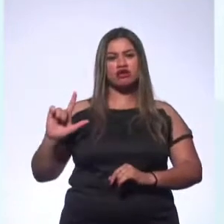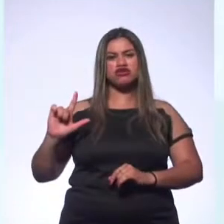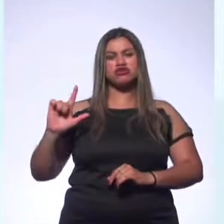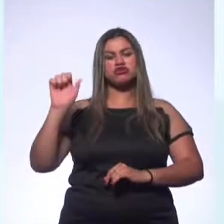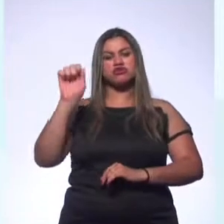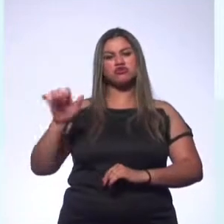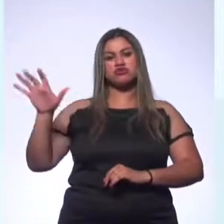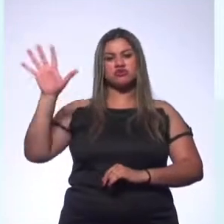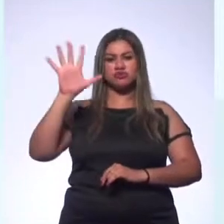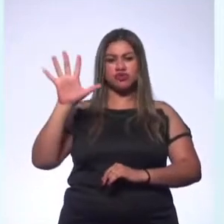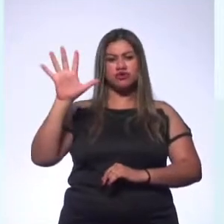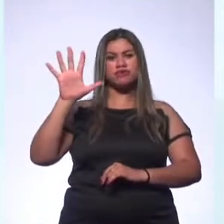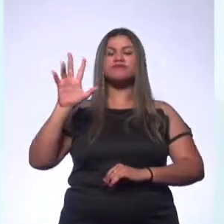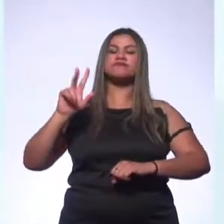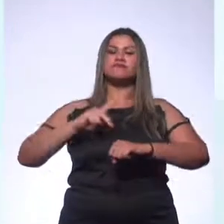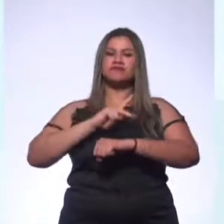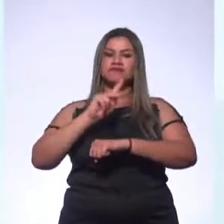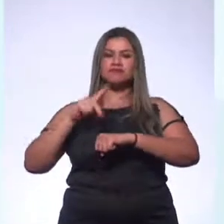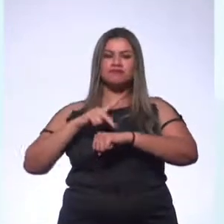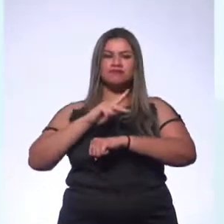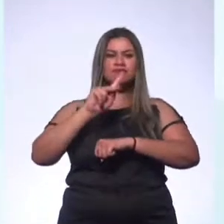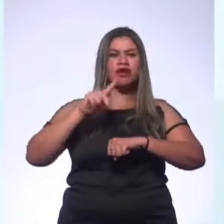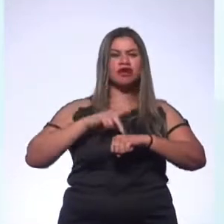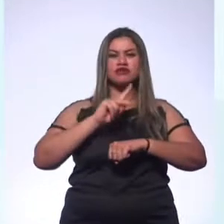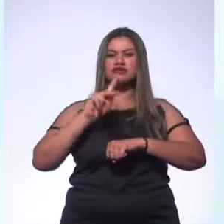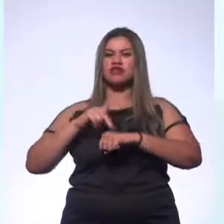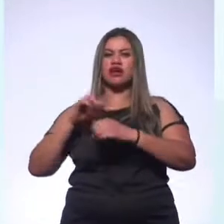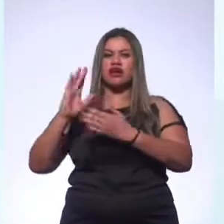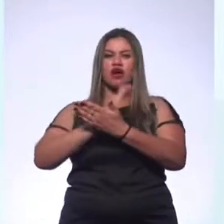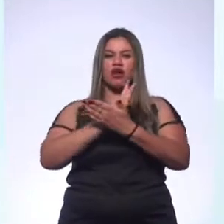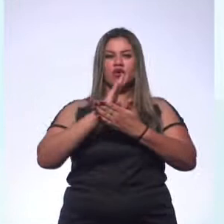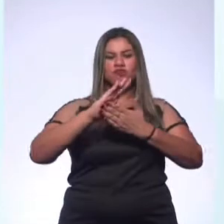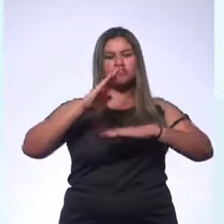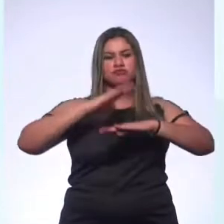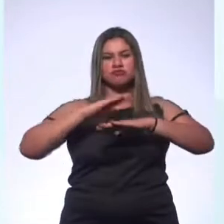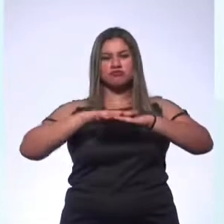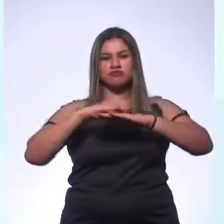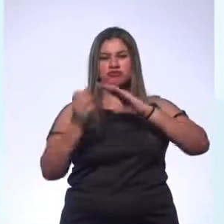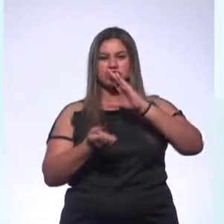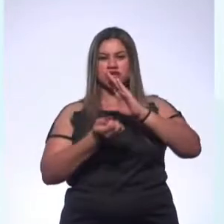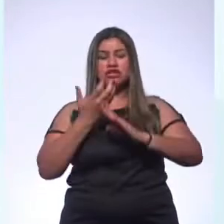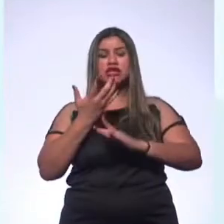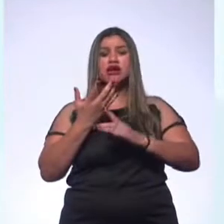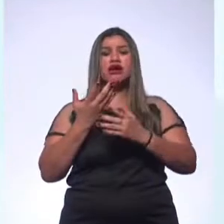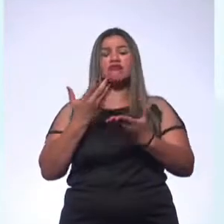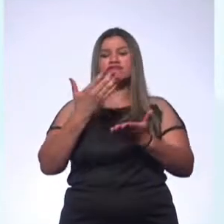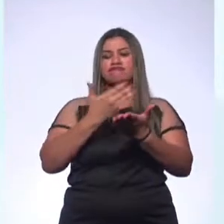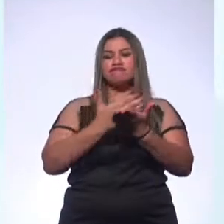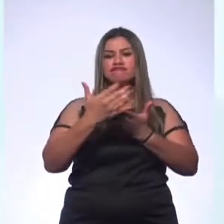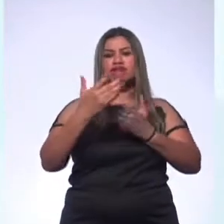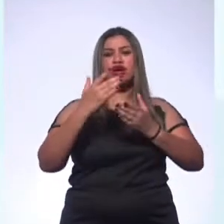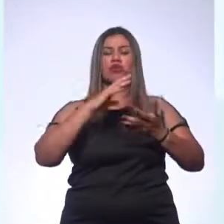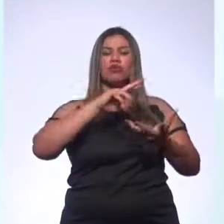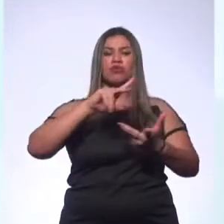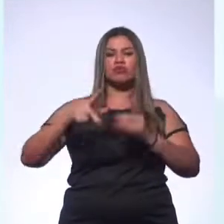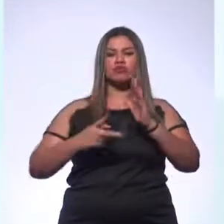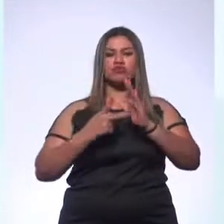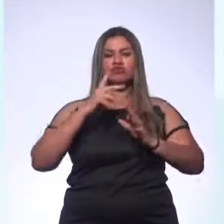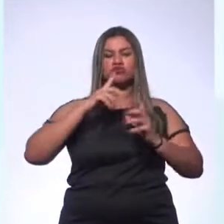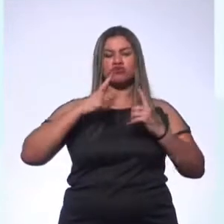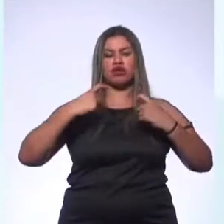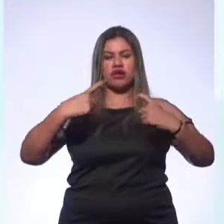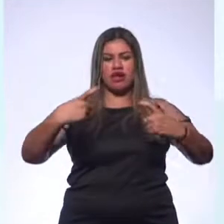europeu. Esses países, alguns deles que foram criados após a Primeira Guerra Mundial, aí na